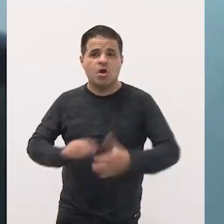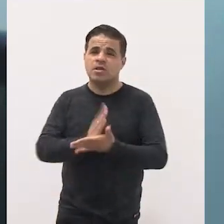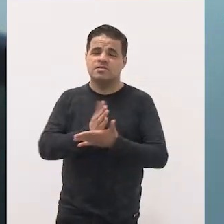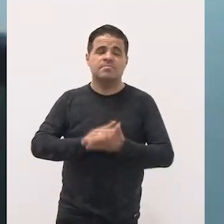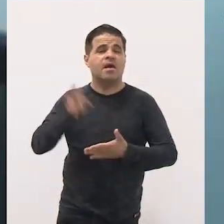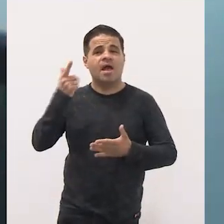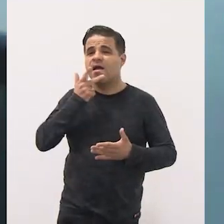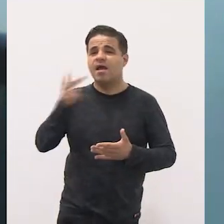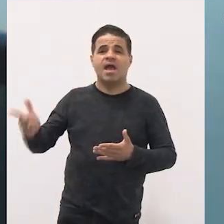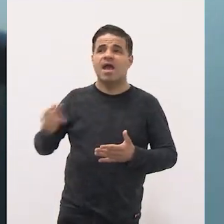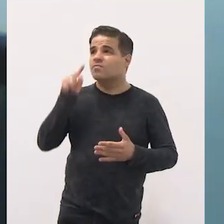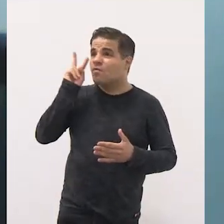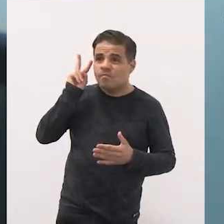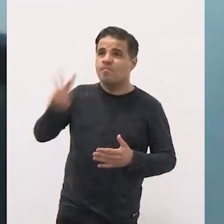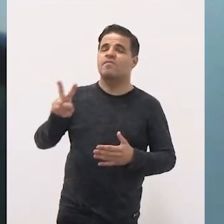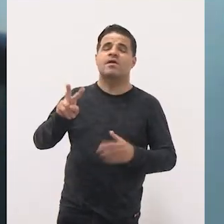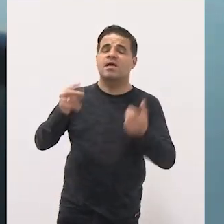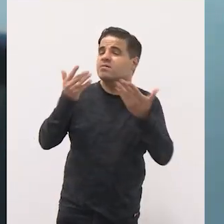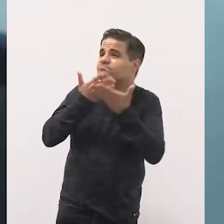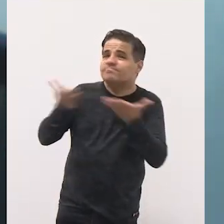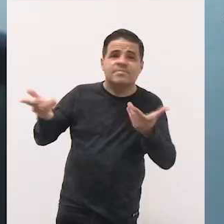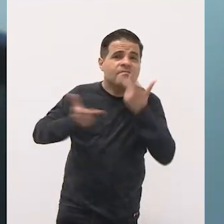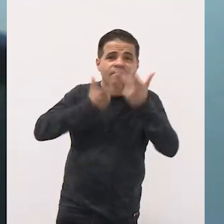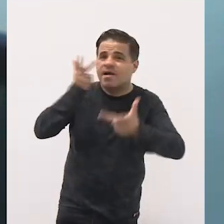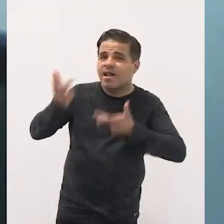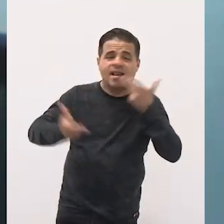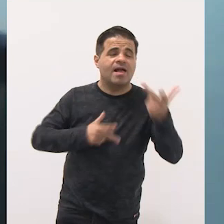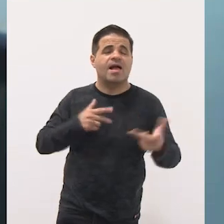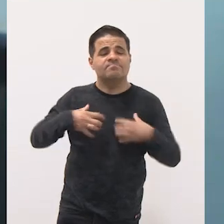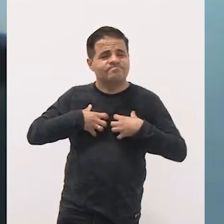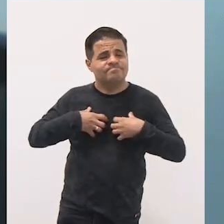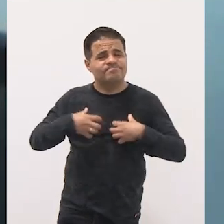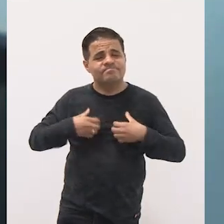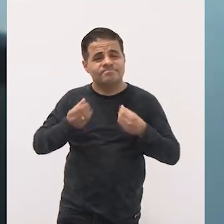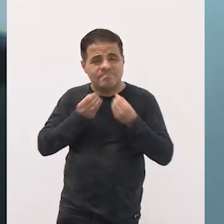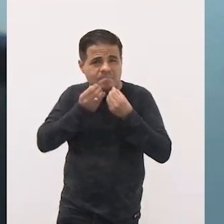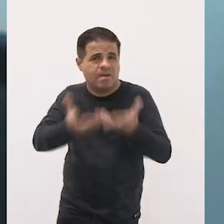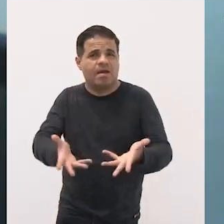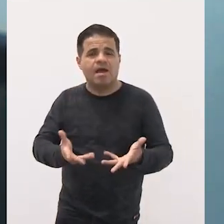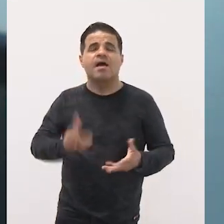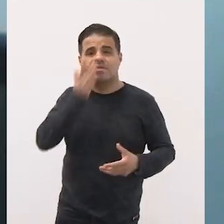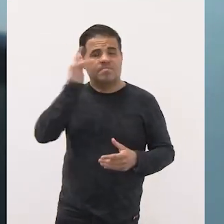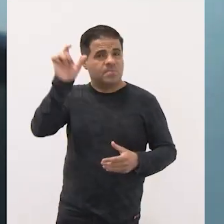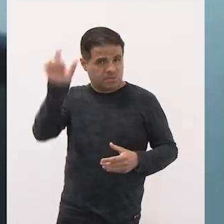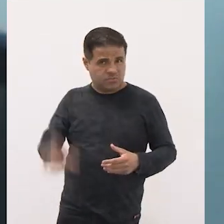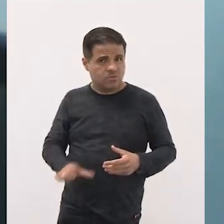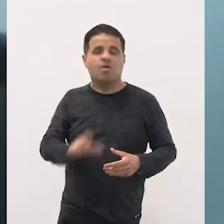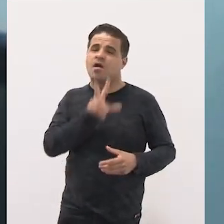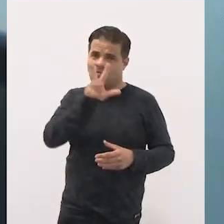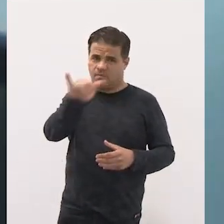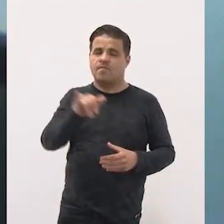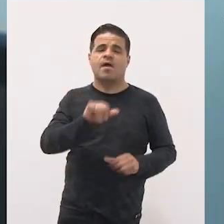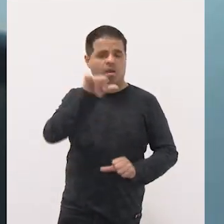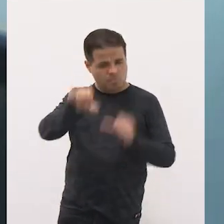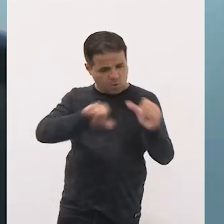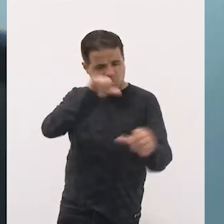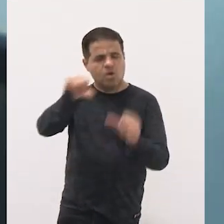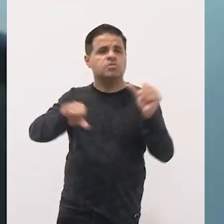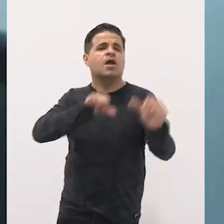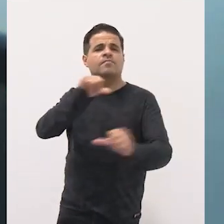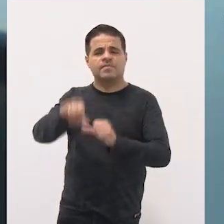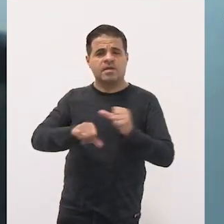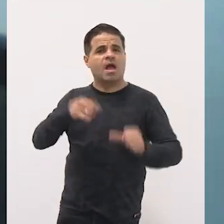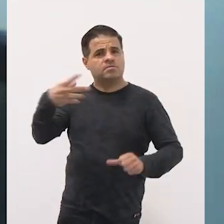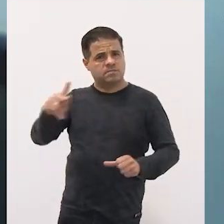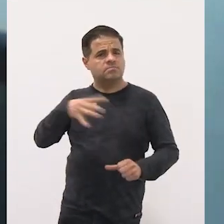negação, é não enxergar, é não falar. Então, essa pessoa, ela vai modificar